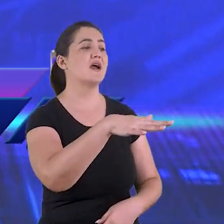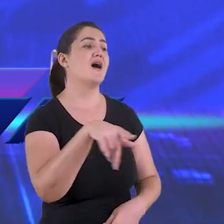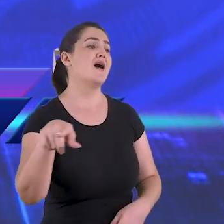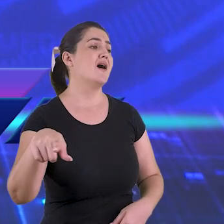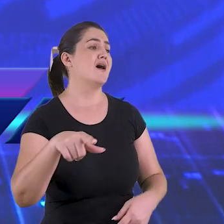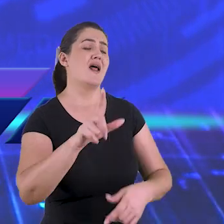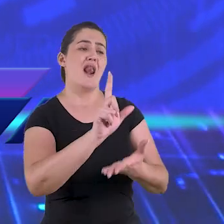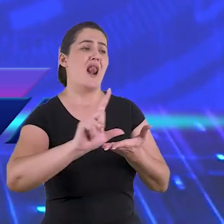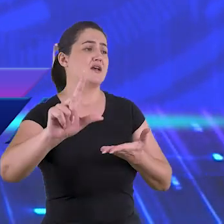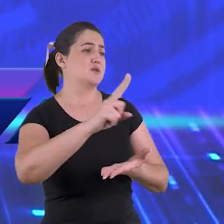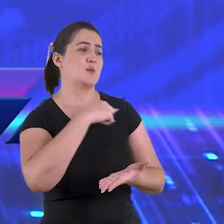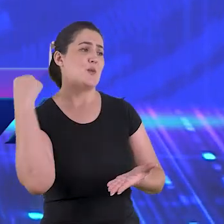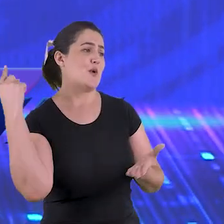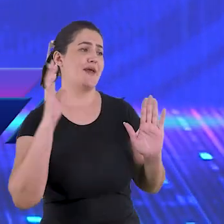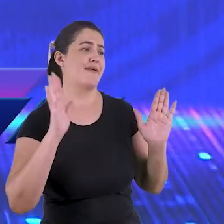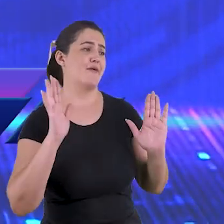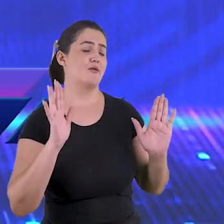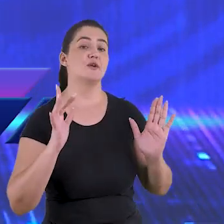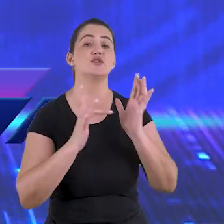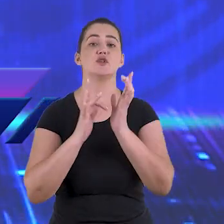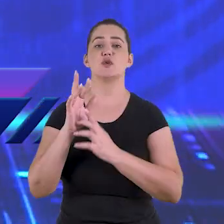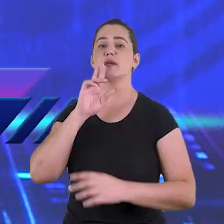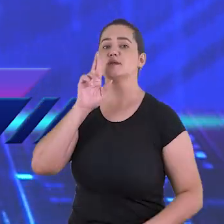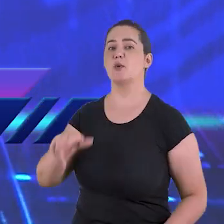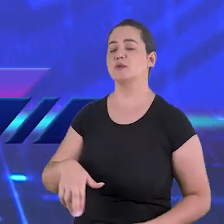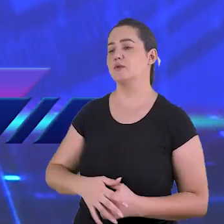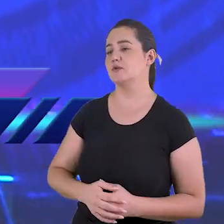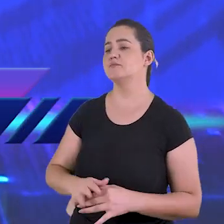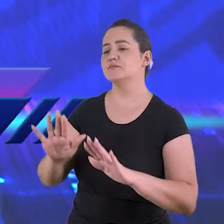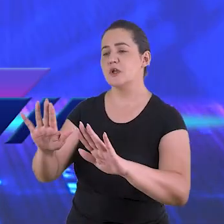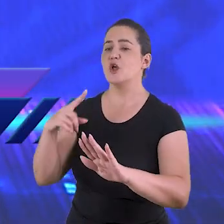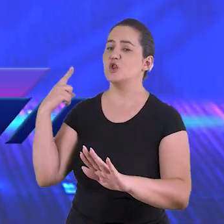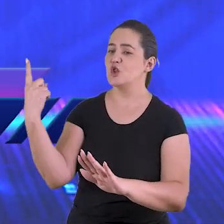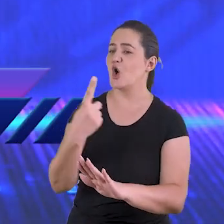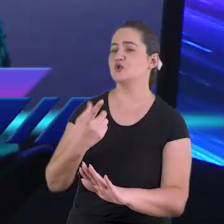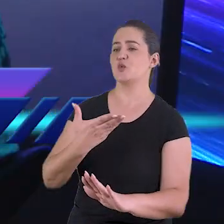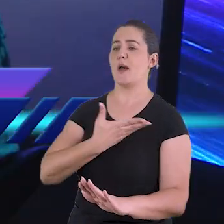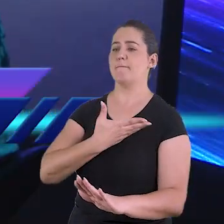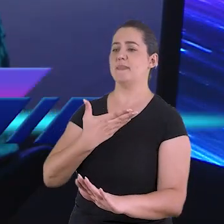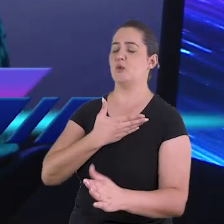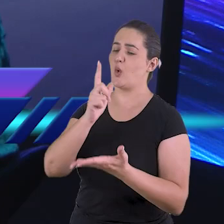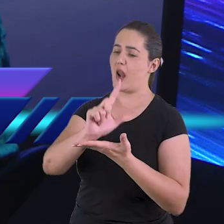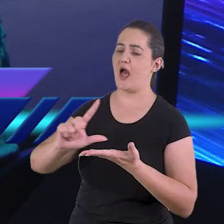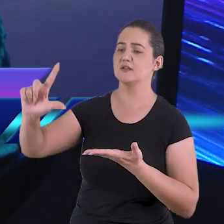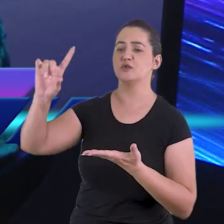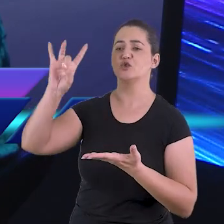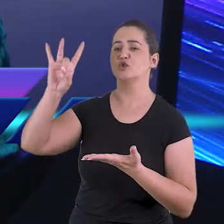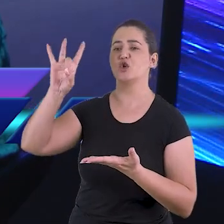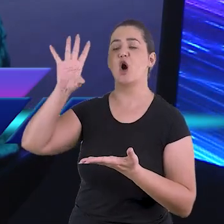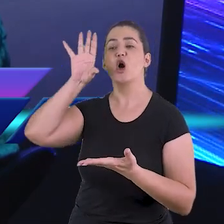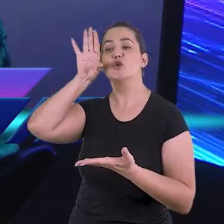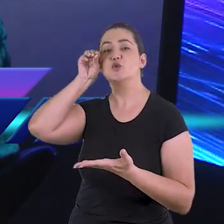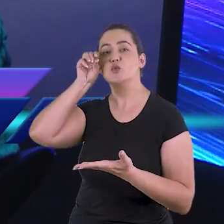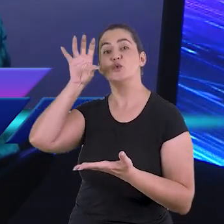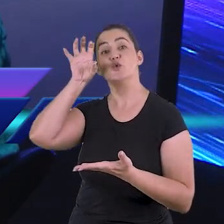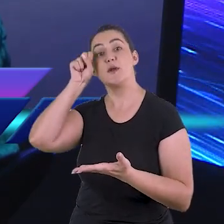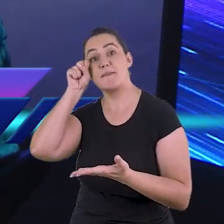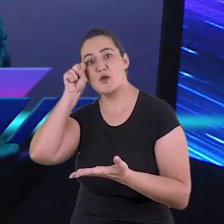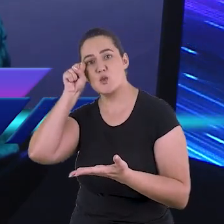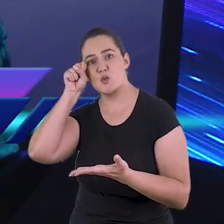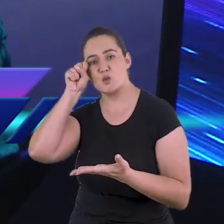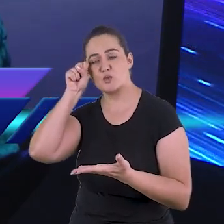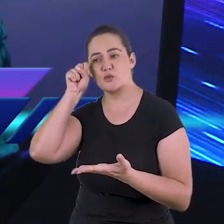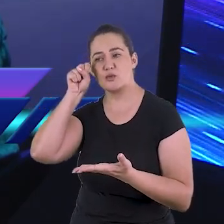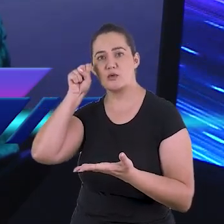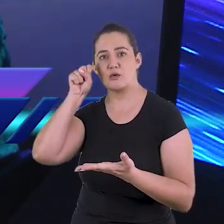Lázaro adormeceu, mas vou para despertá-lo. Disseram-lhe, pois, os discípulos: Senhor, se dorme,